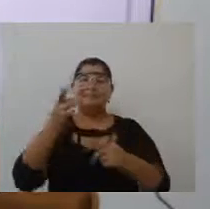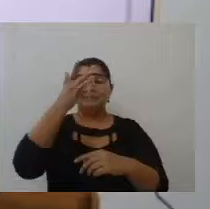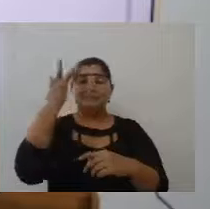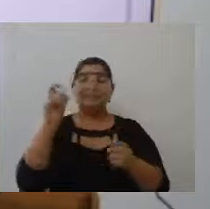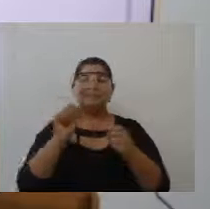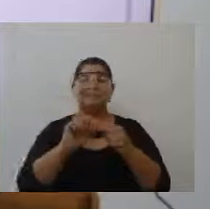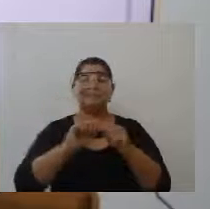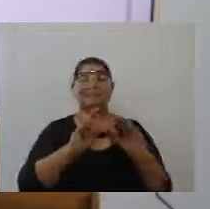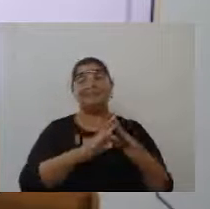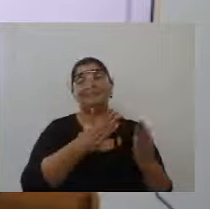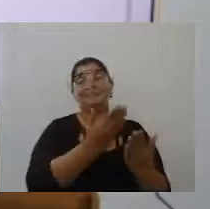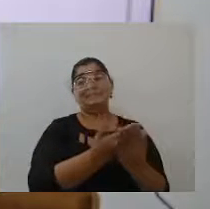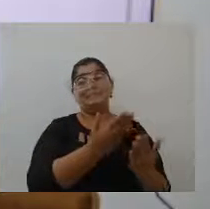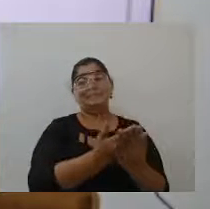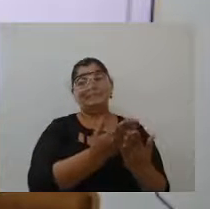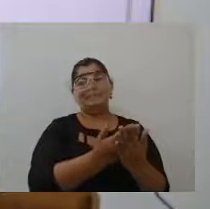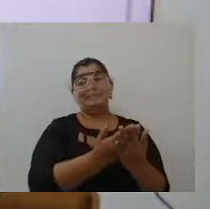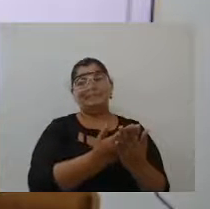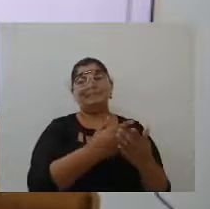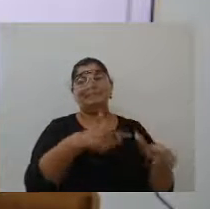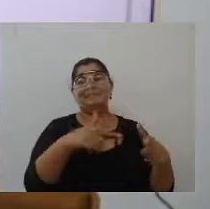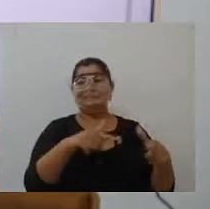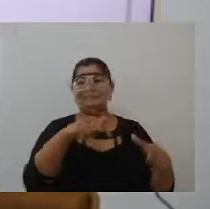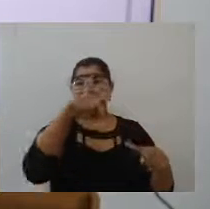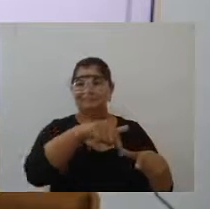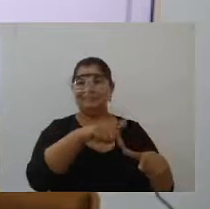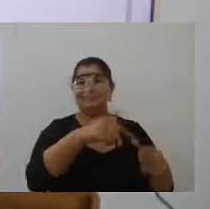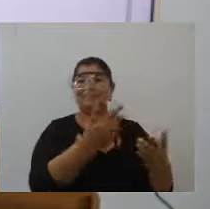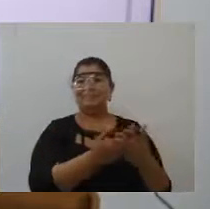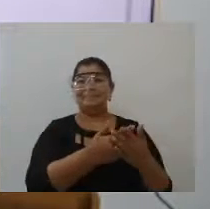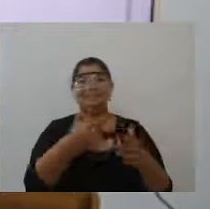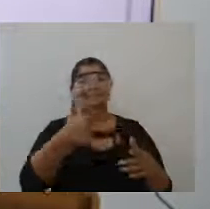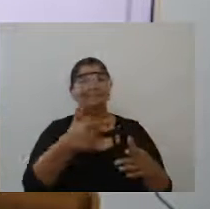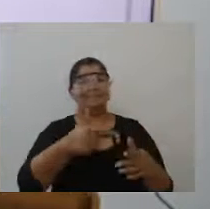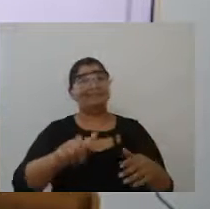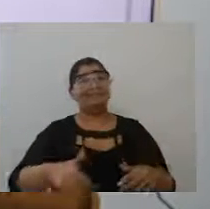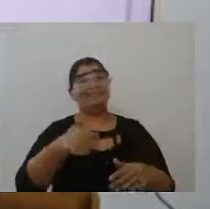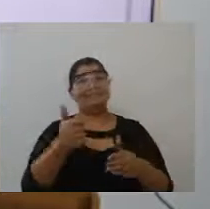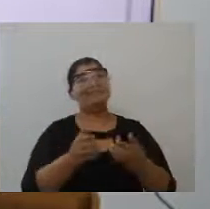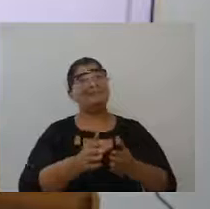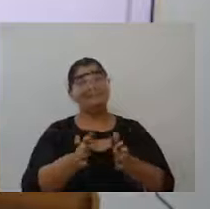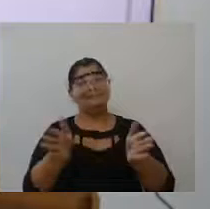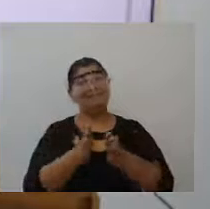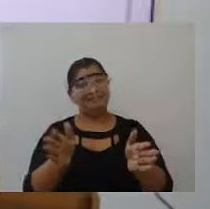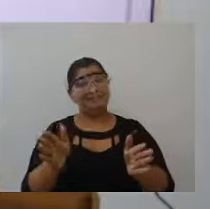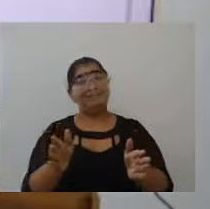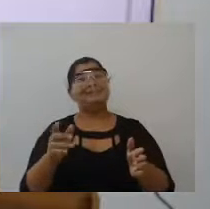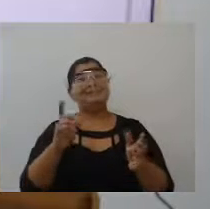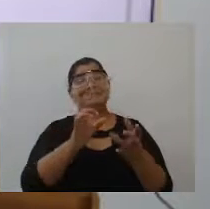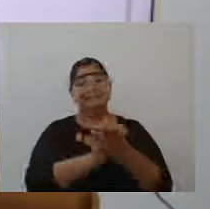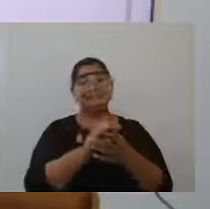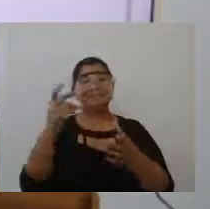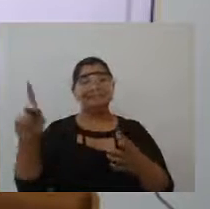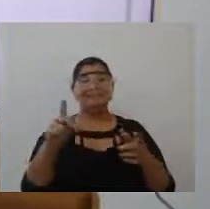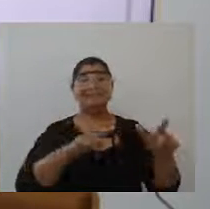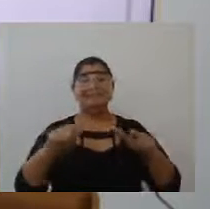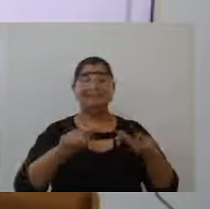a Escola Francisco de Paula, que é a segunda melhor de Camaragibe. Por coincidência, é onde a minha esposa